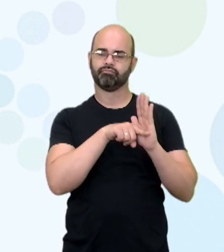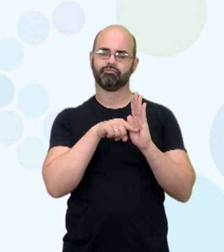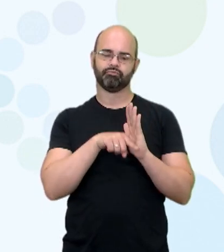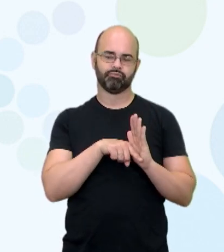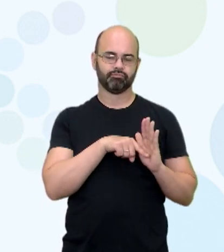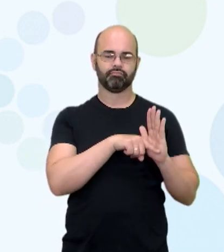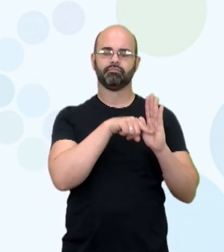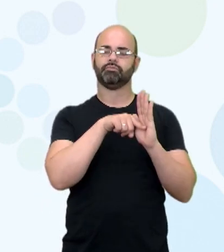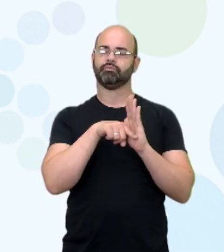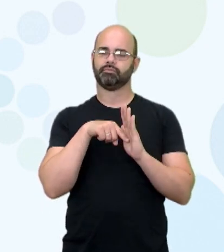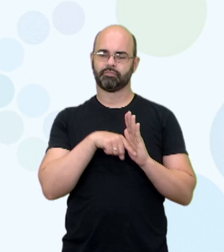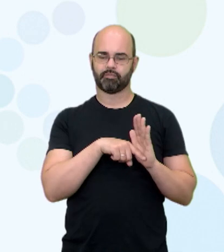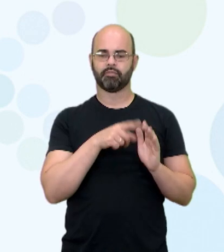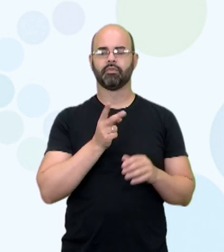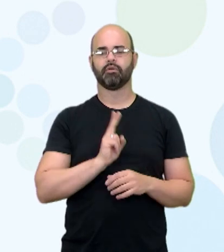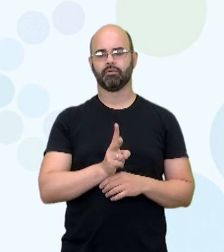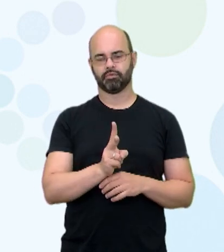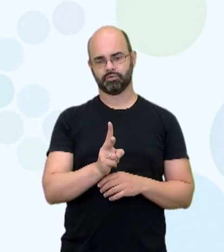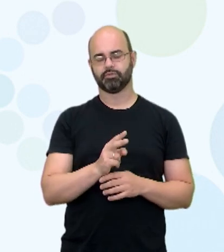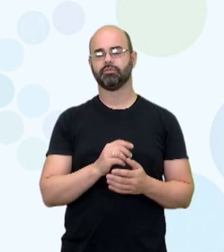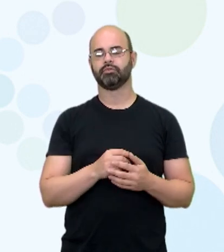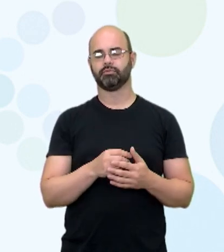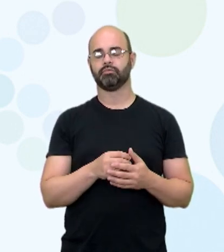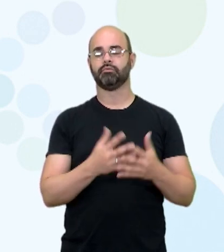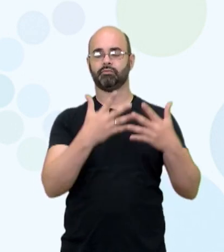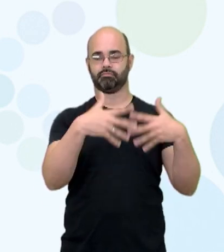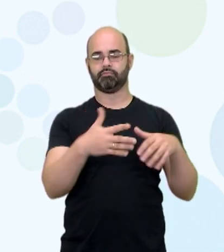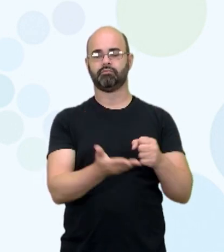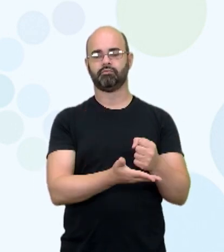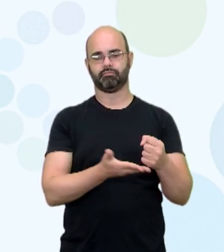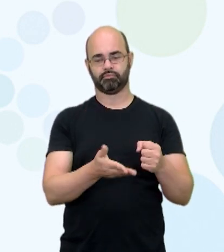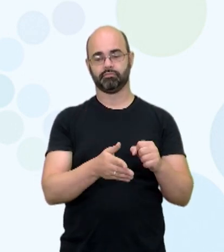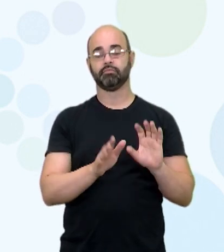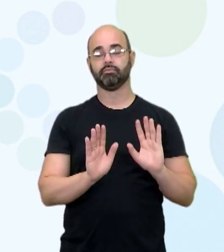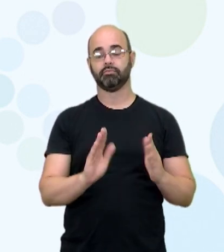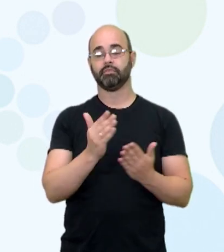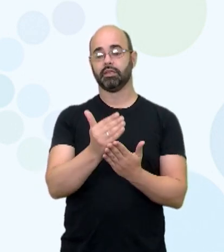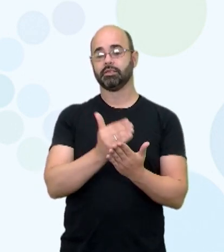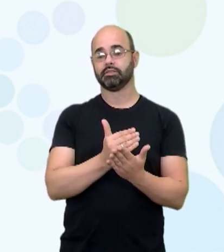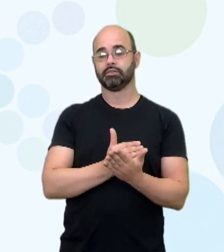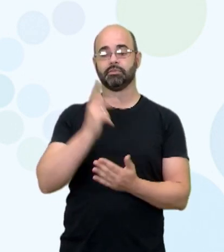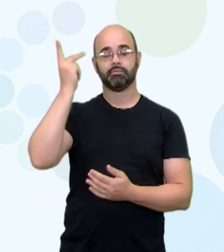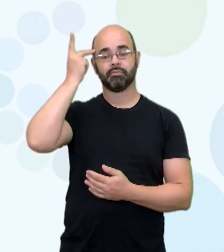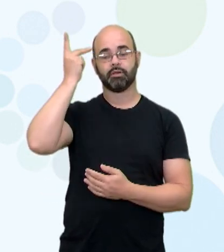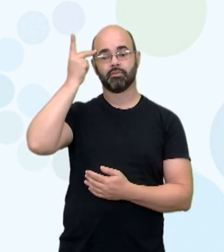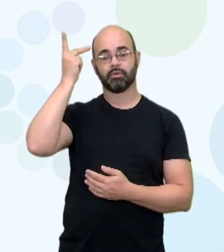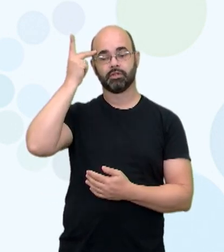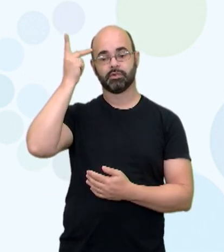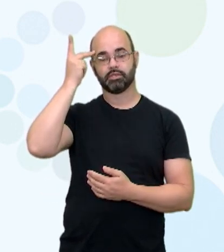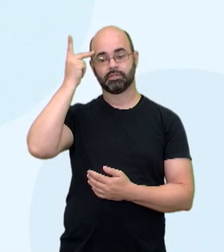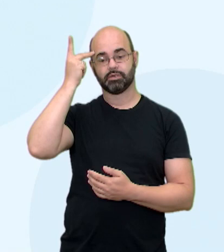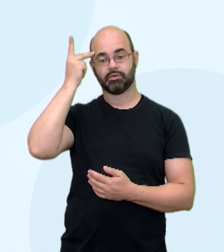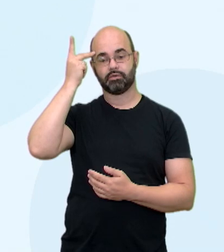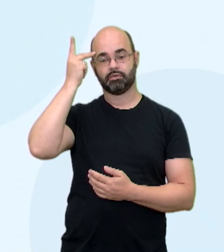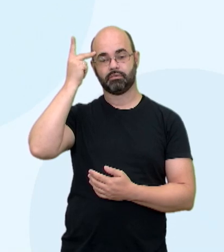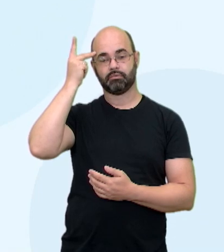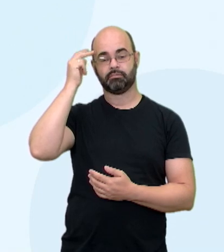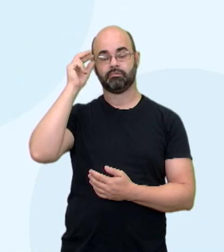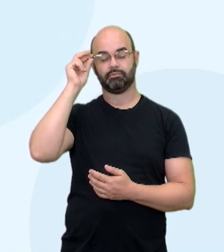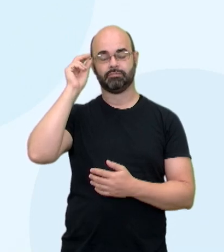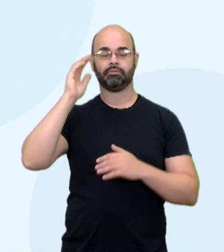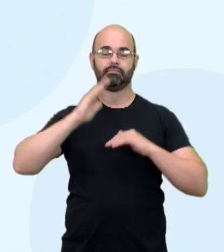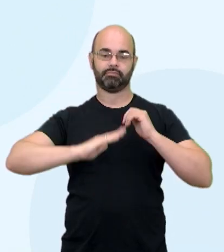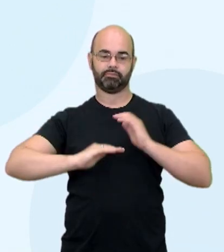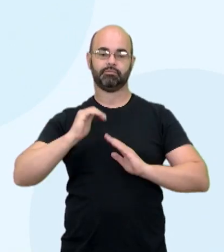eixos estruturantes, mas também tem as habilidades do currículo paulista, tá certo? Então vamos lá colocar na tela